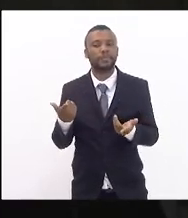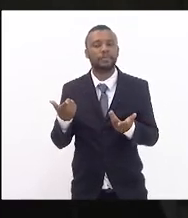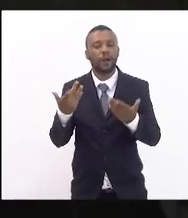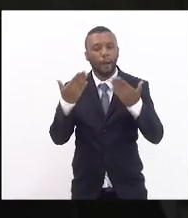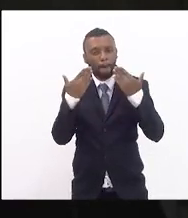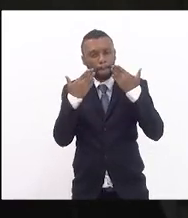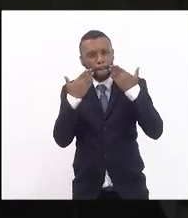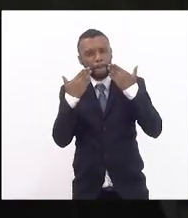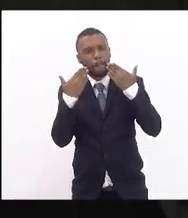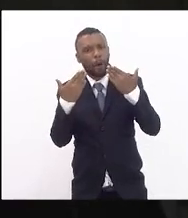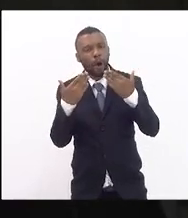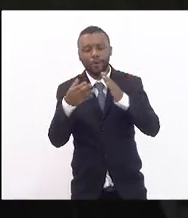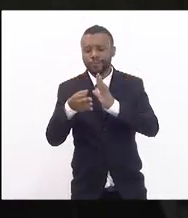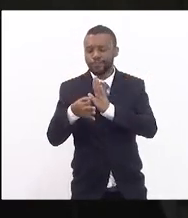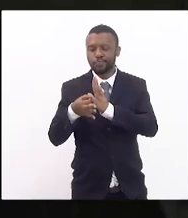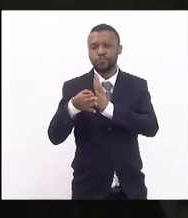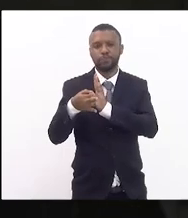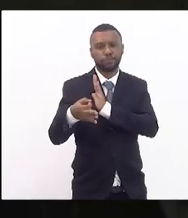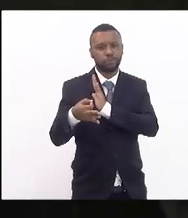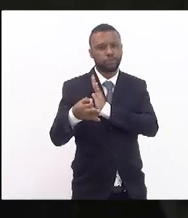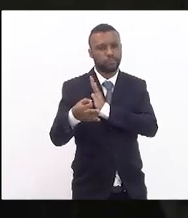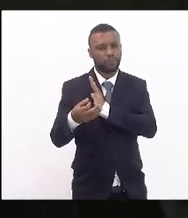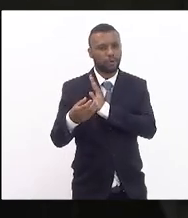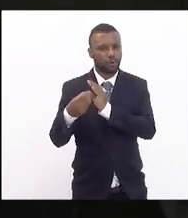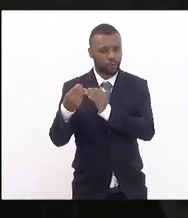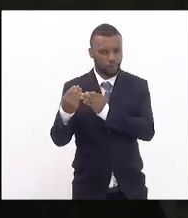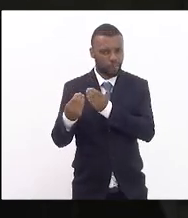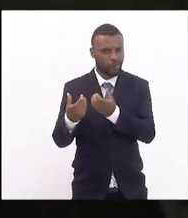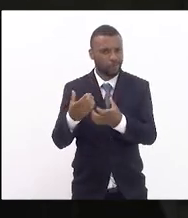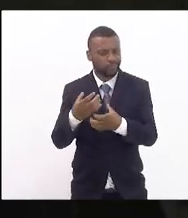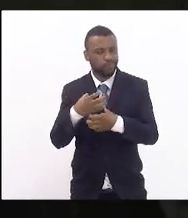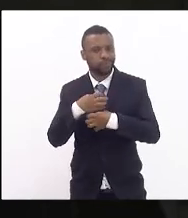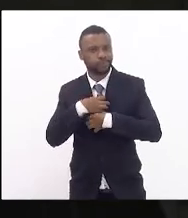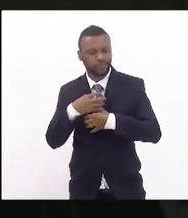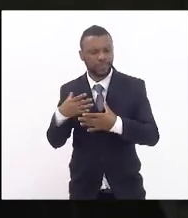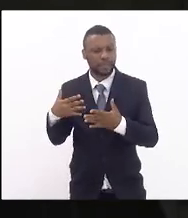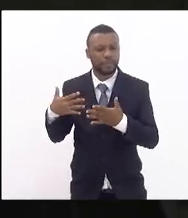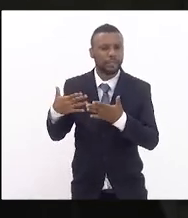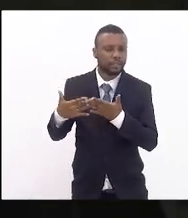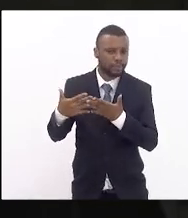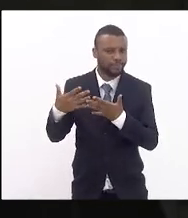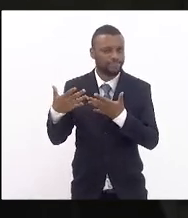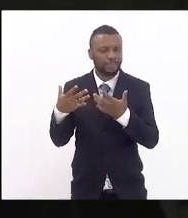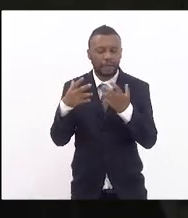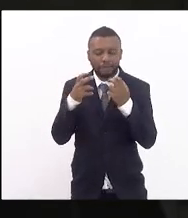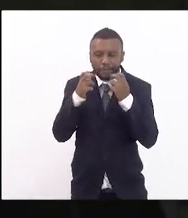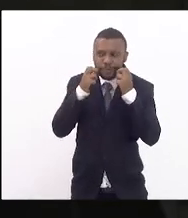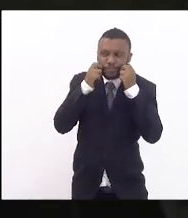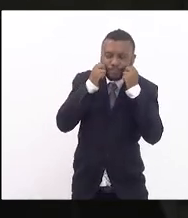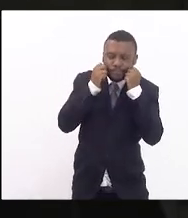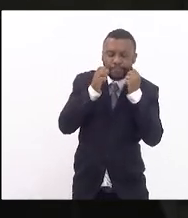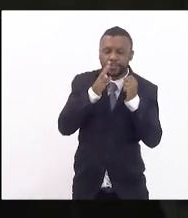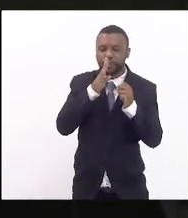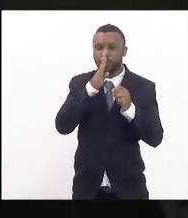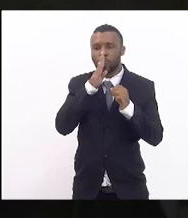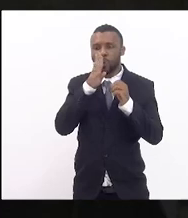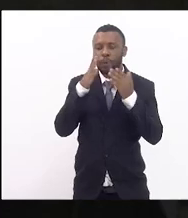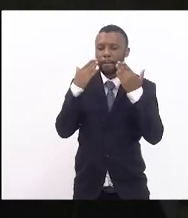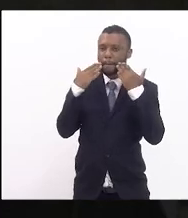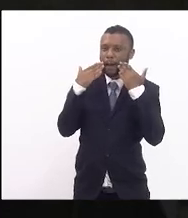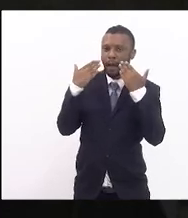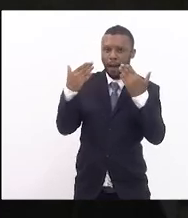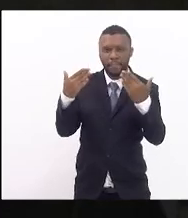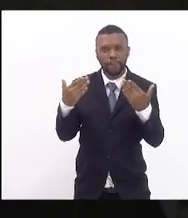revelam de forma ainda inibida, né, os